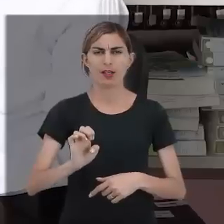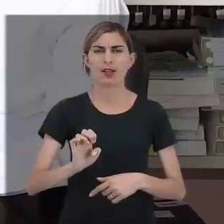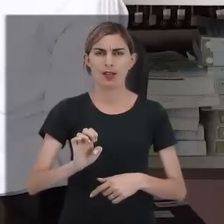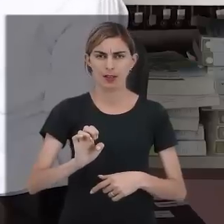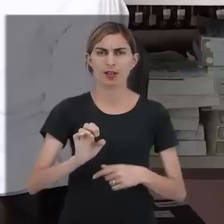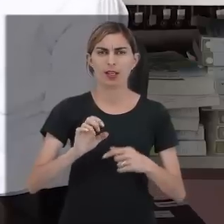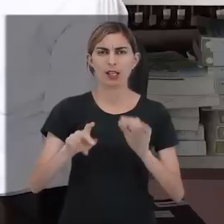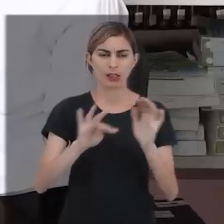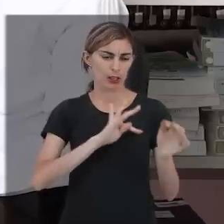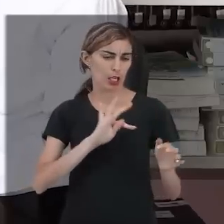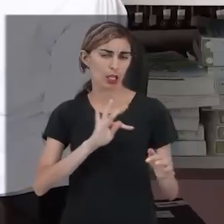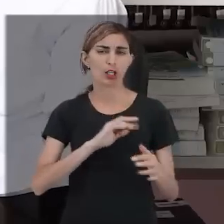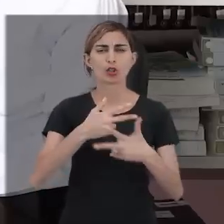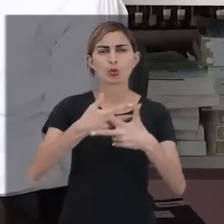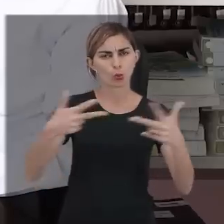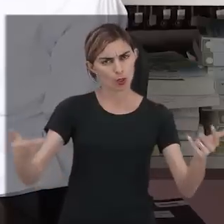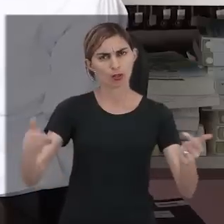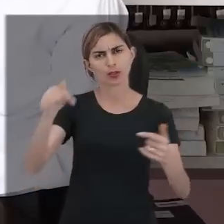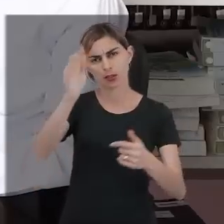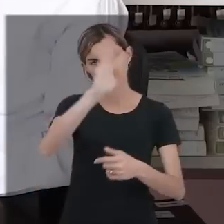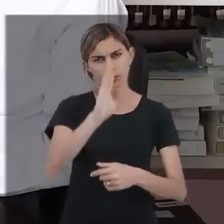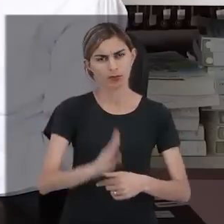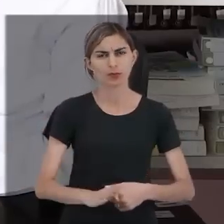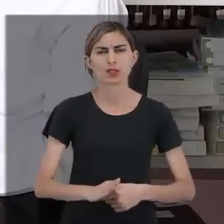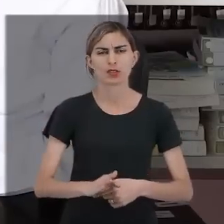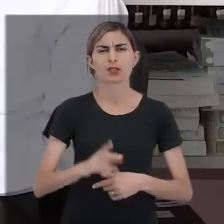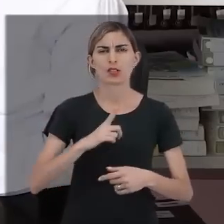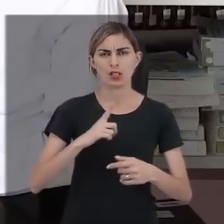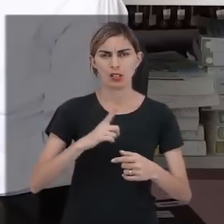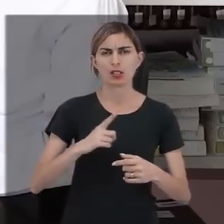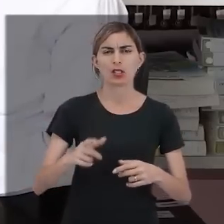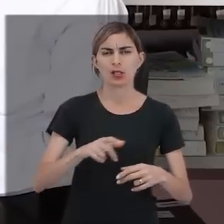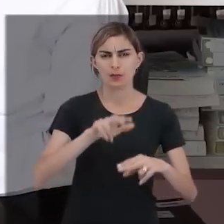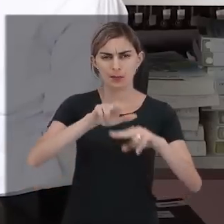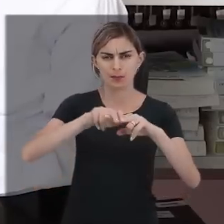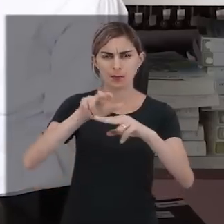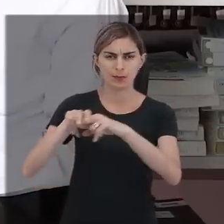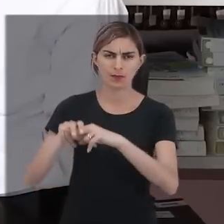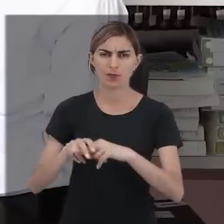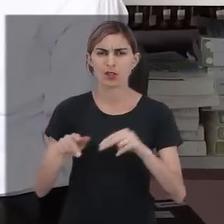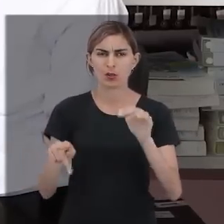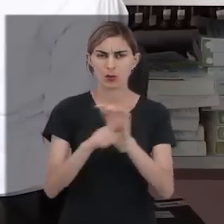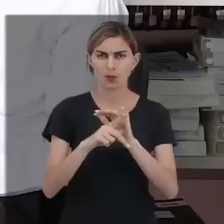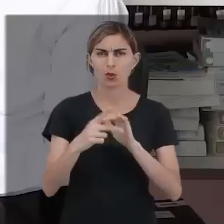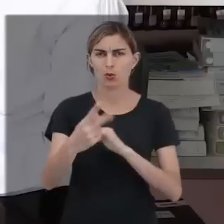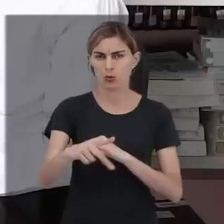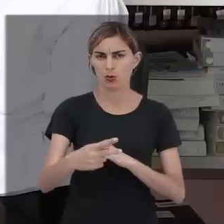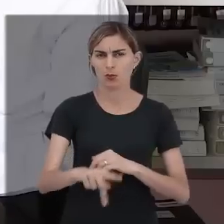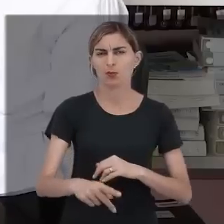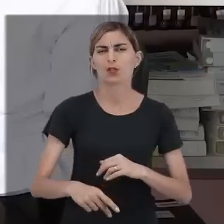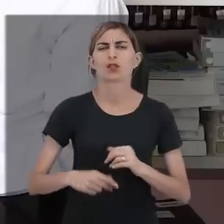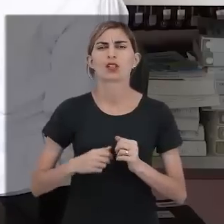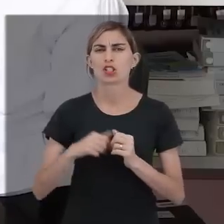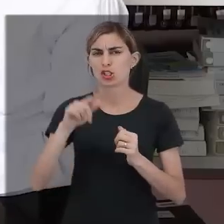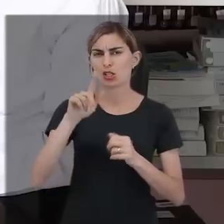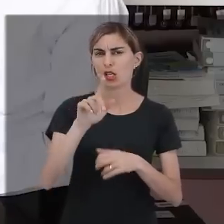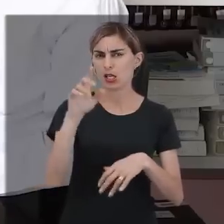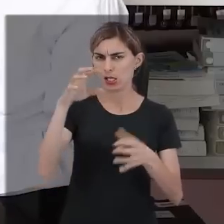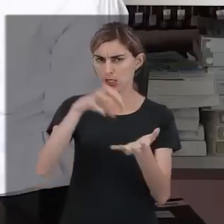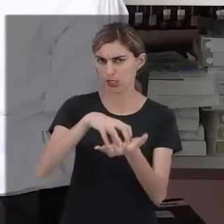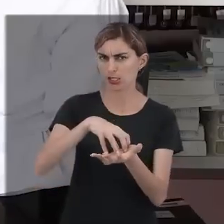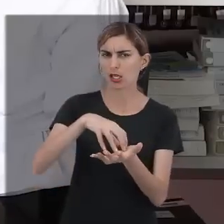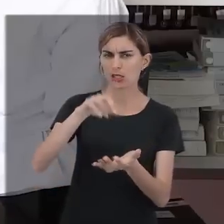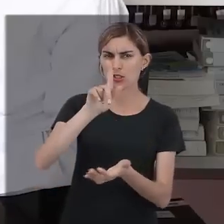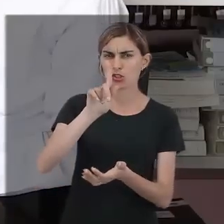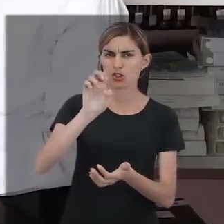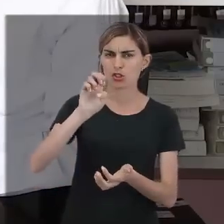é o Comitê Técnico de Qualidade. Tá? Ele tem lá o assento próprio no organismo, né? A sede em Genebra, da ISO.